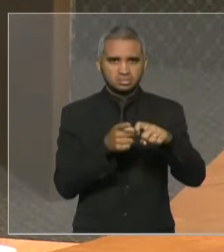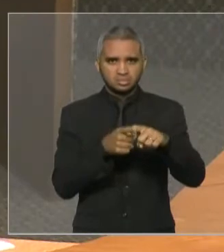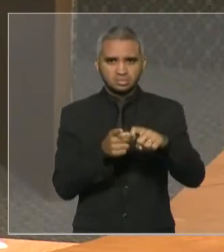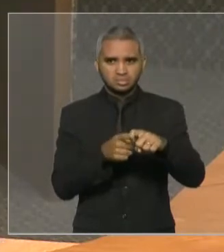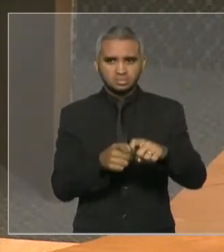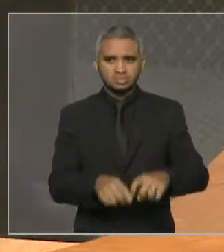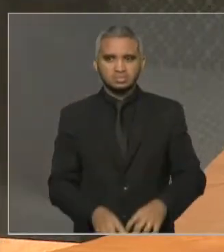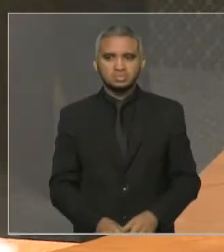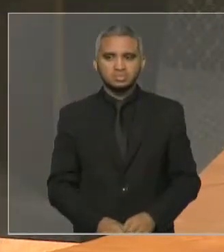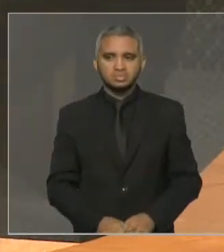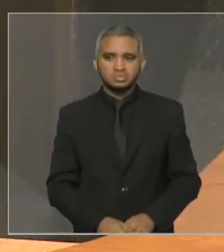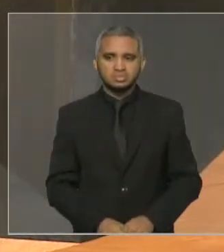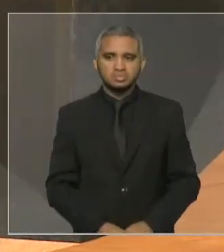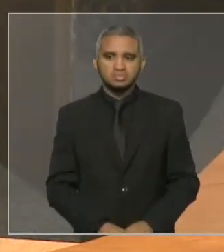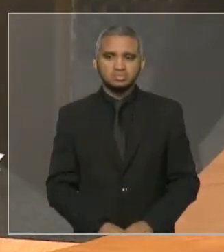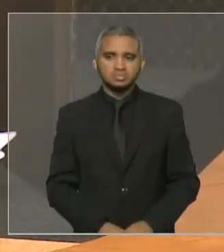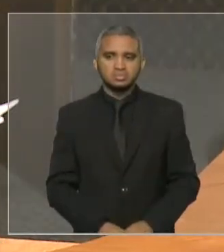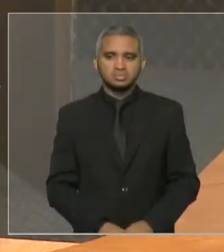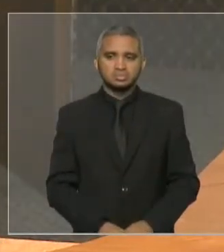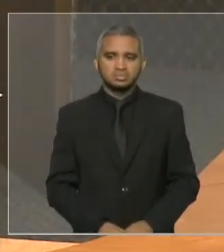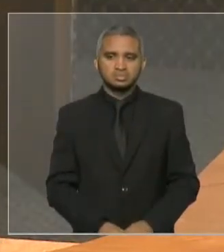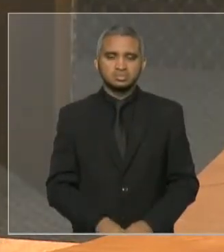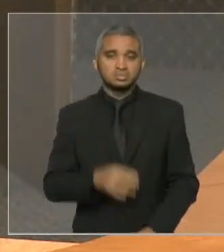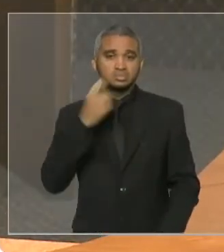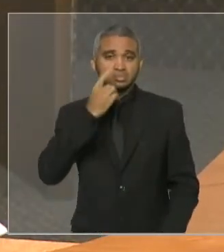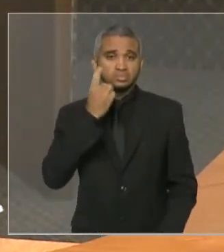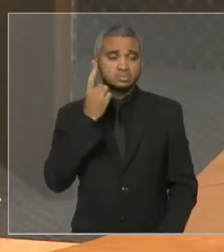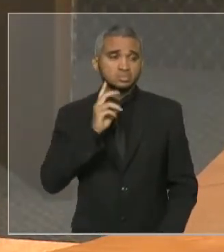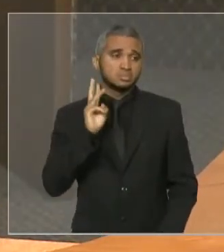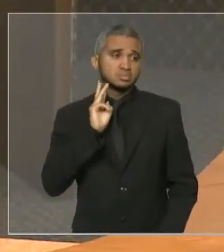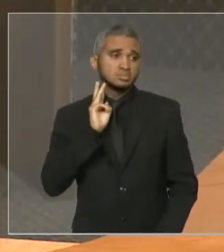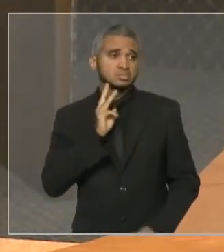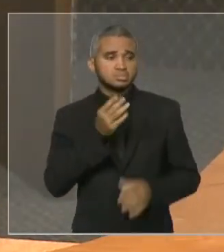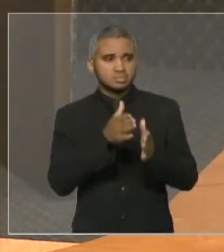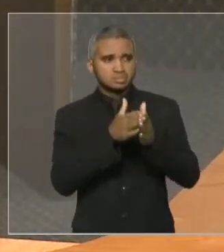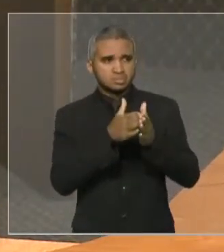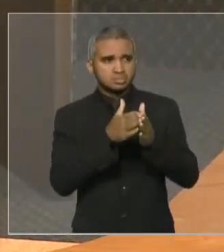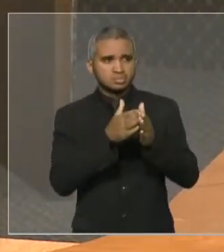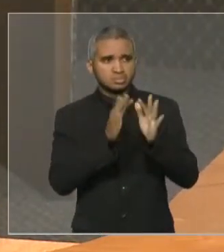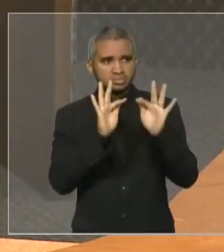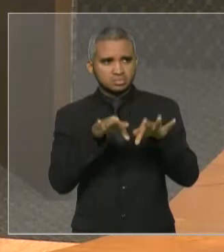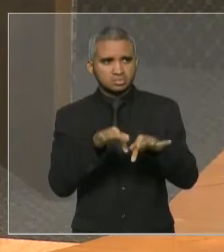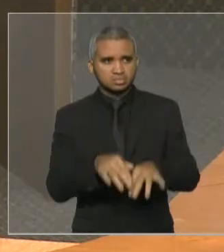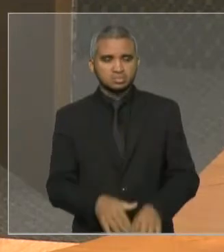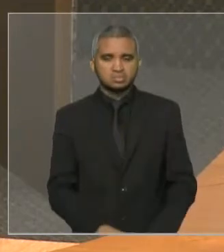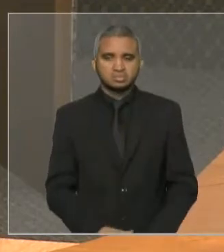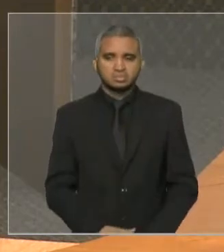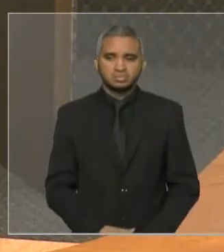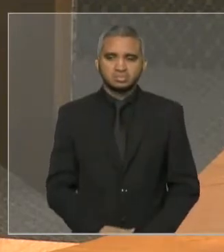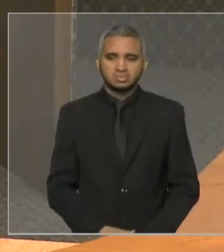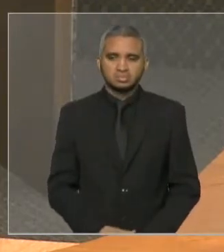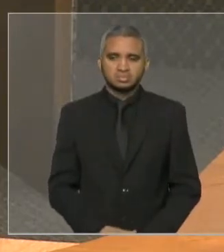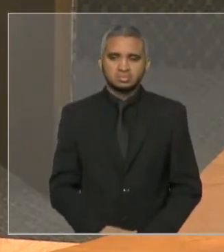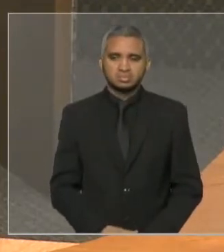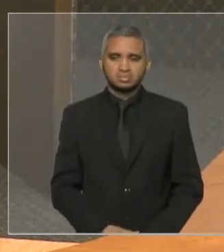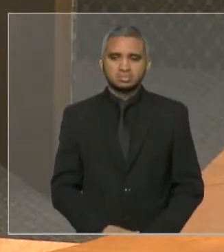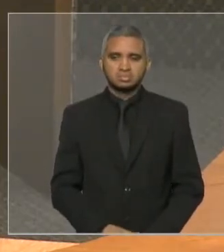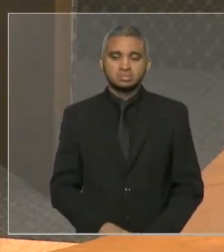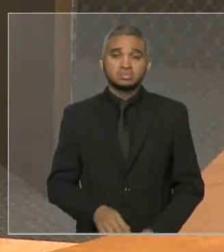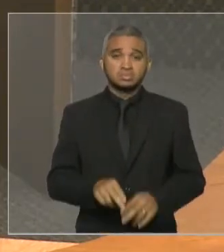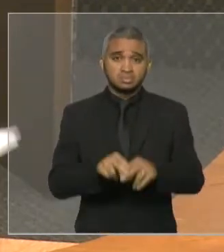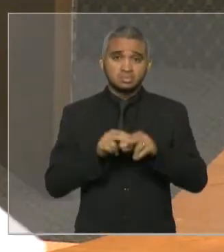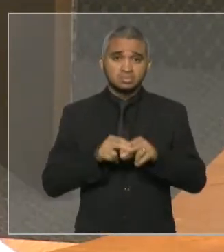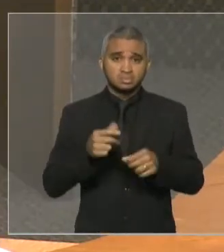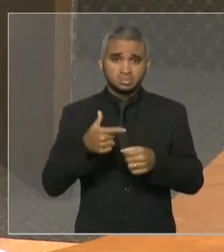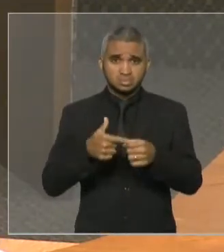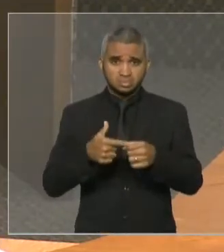terá... E posso falar. Vou concluir, senhor presidente. Vossa Excelência terá outros momentos para discutir, por favor, conclua. A alta do impacto no aumento da gasolina e